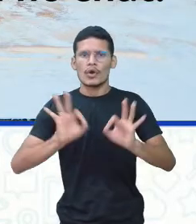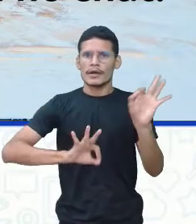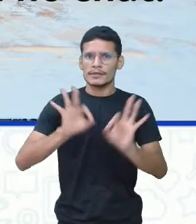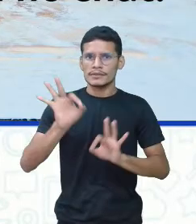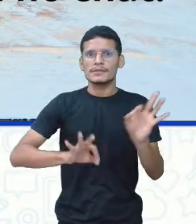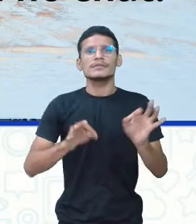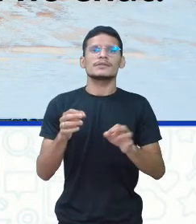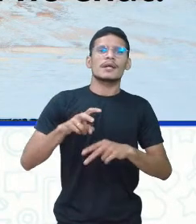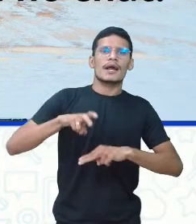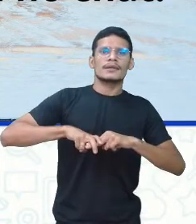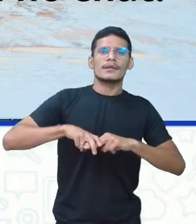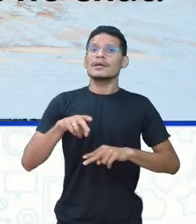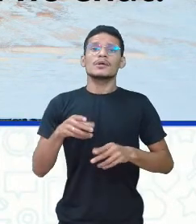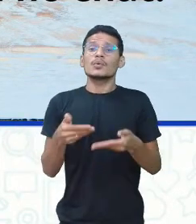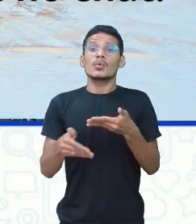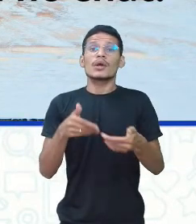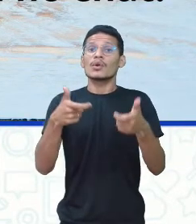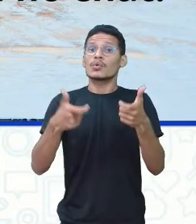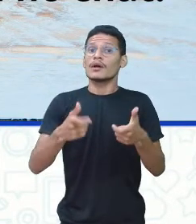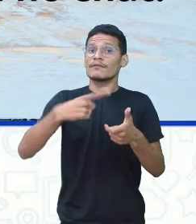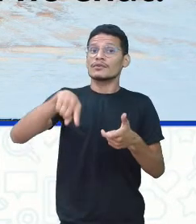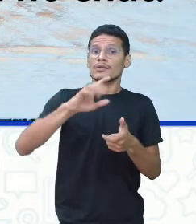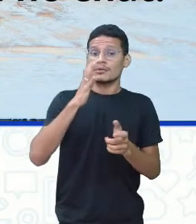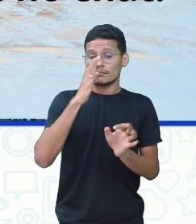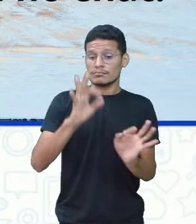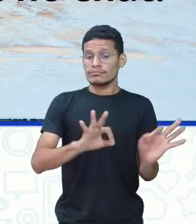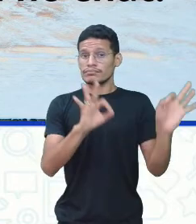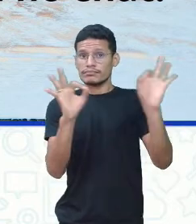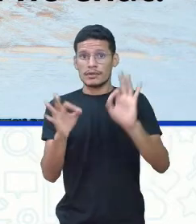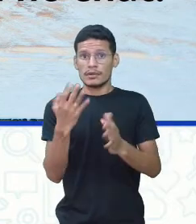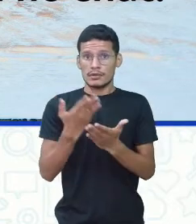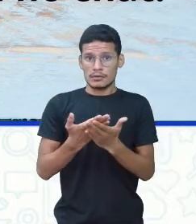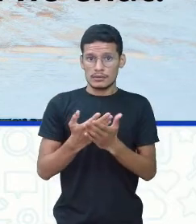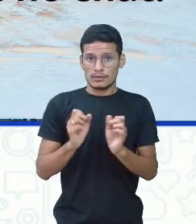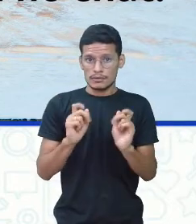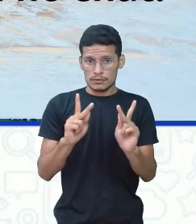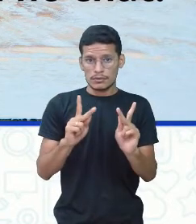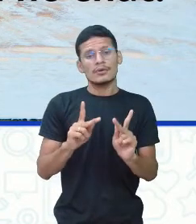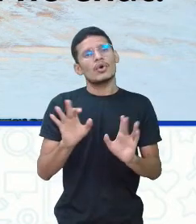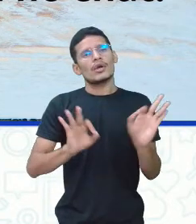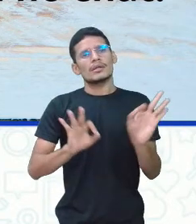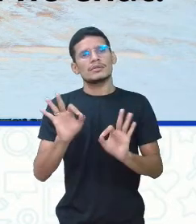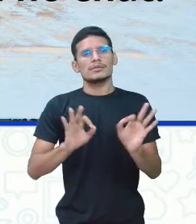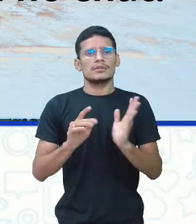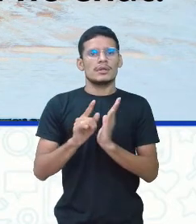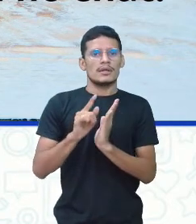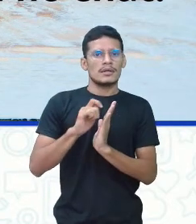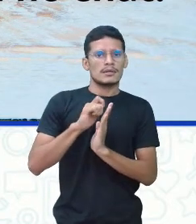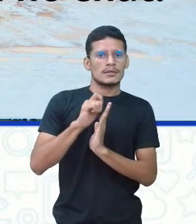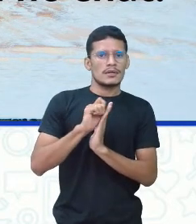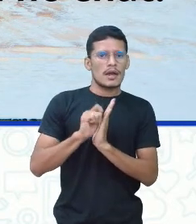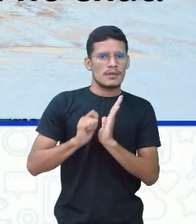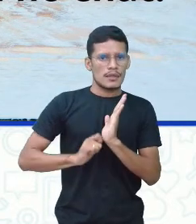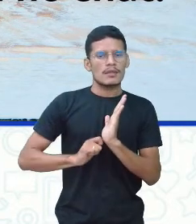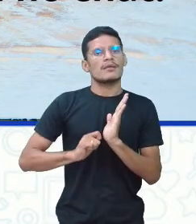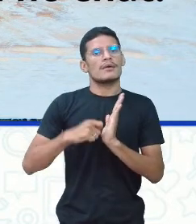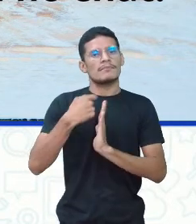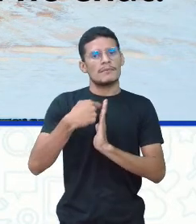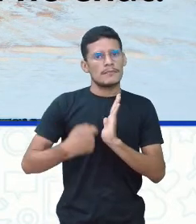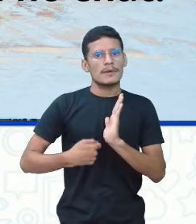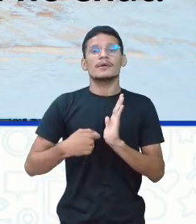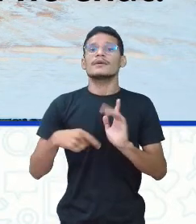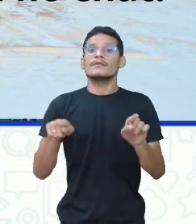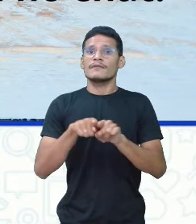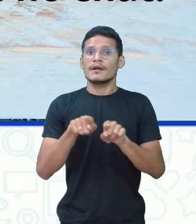não importa o lugar onde você esteja assistindo sua aula, tá certo? Arrume o caderno e a caneta e faça